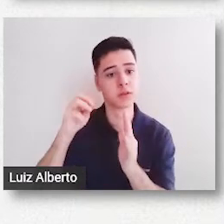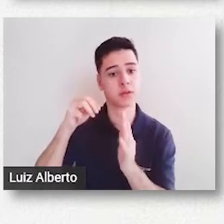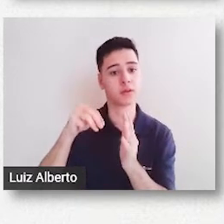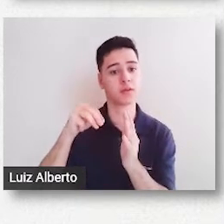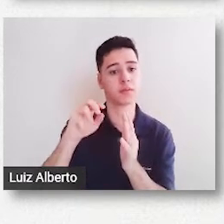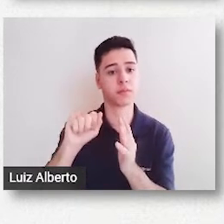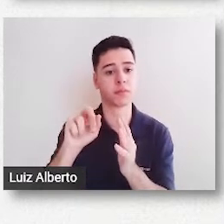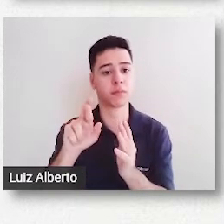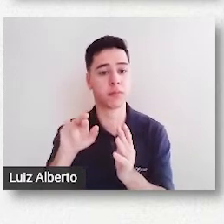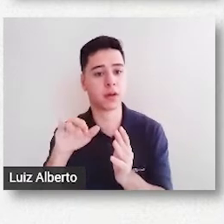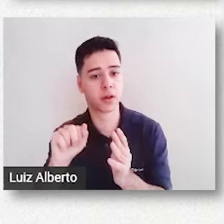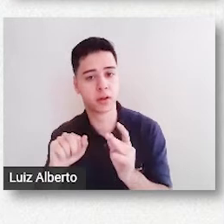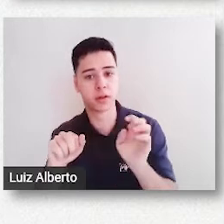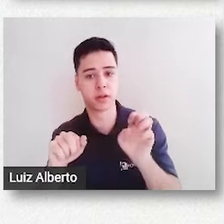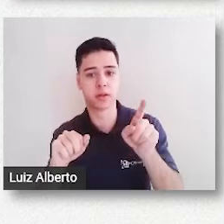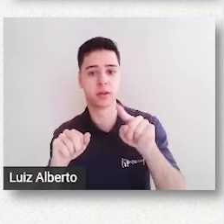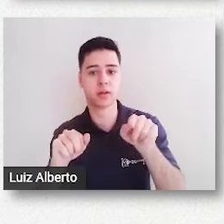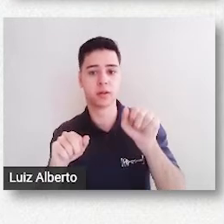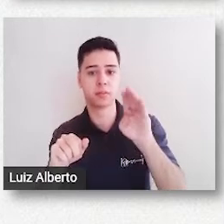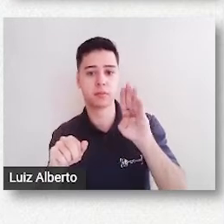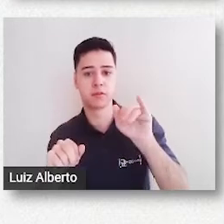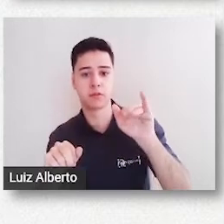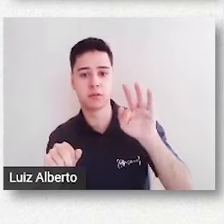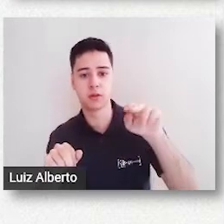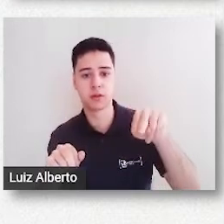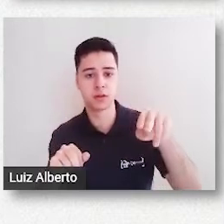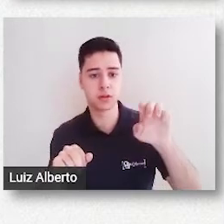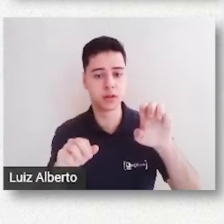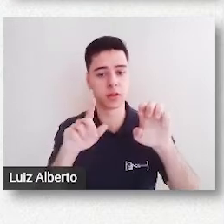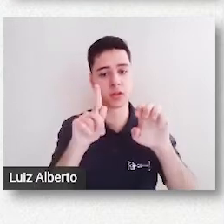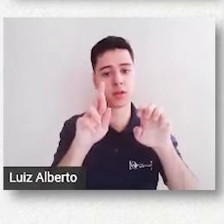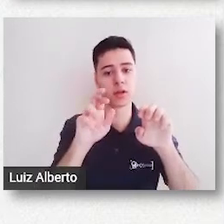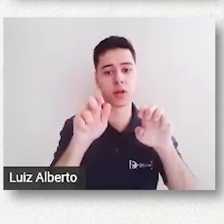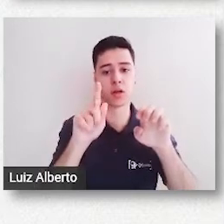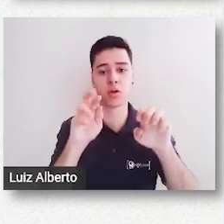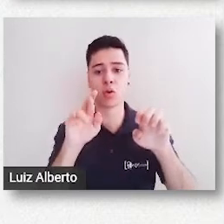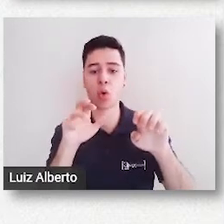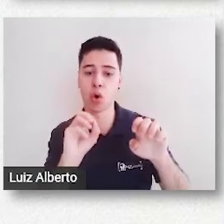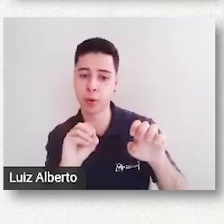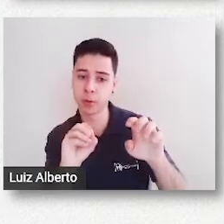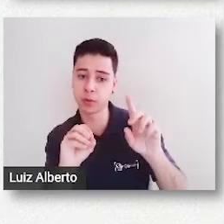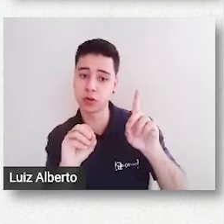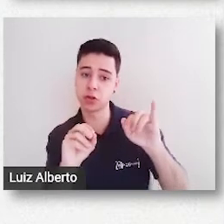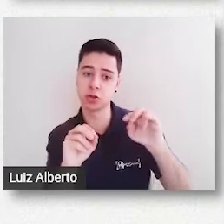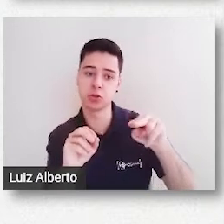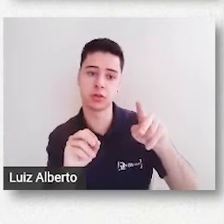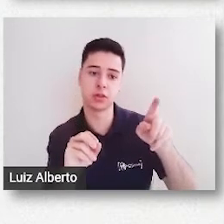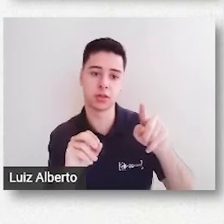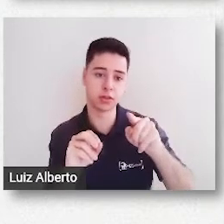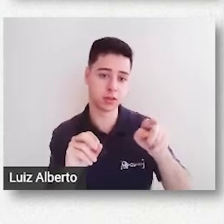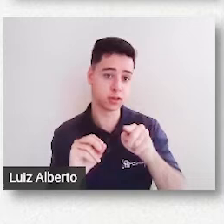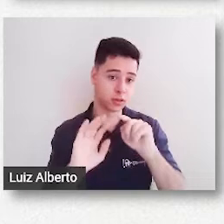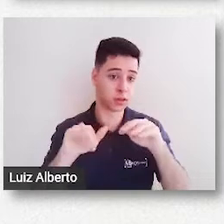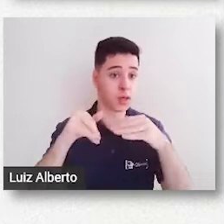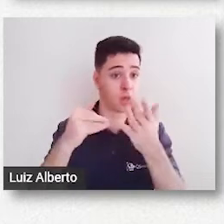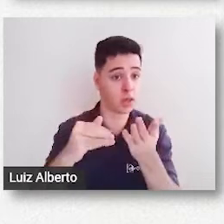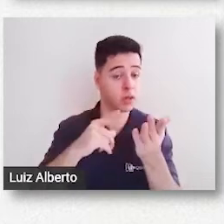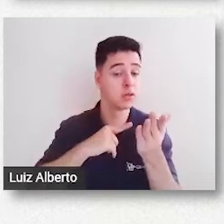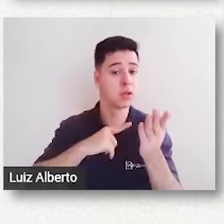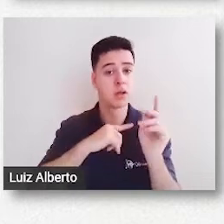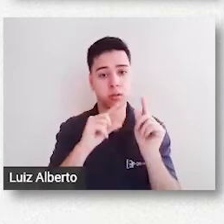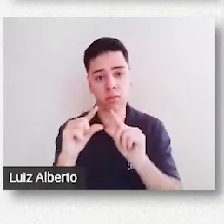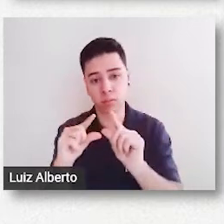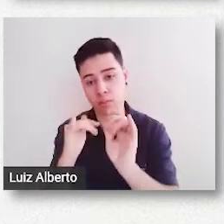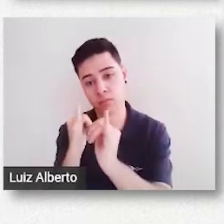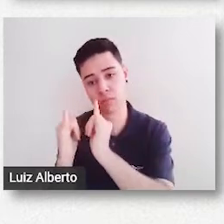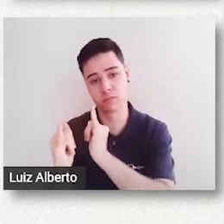padres Epifânio e Gregório de Nissa. Né? Então, a partir desses estudos é que a gente tem um pouquinho de informação. E